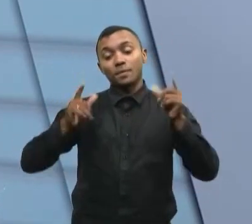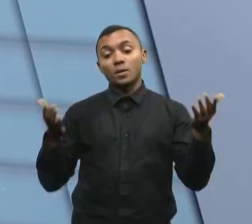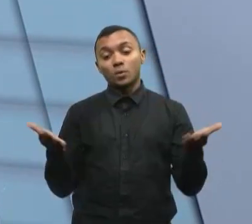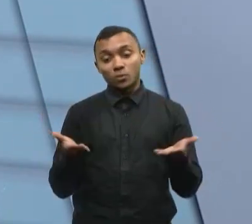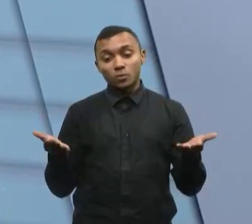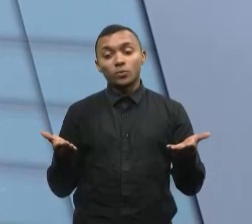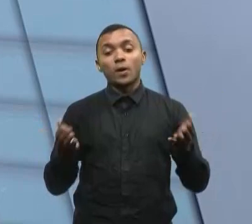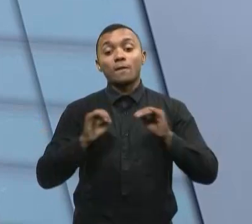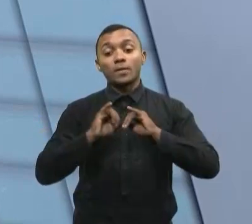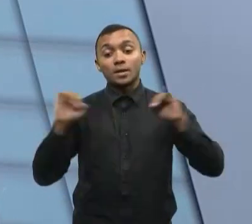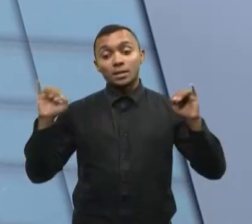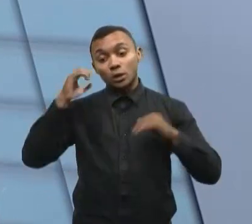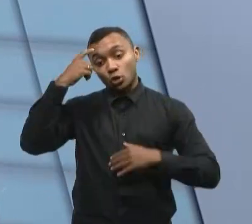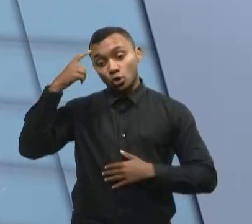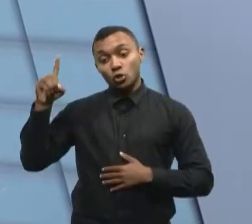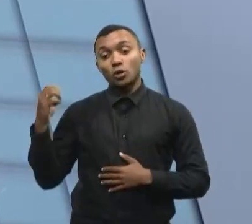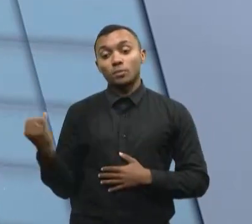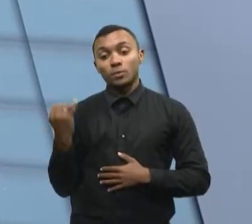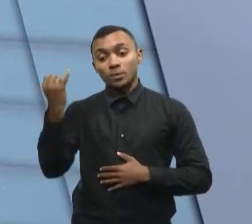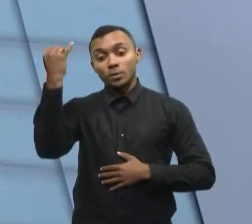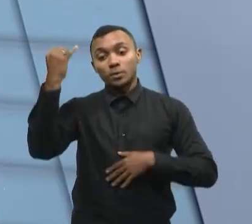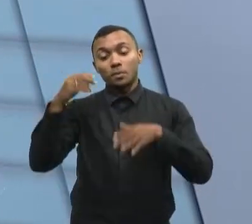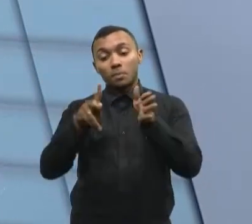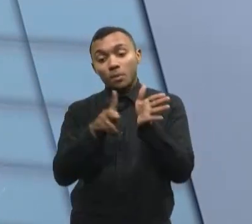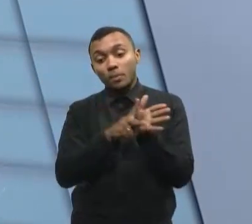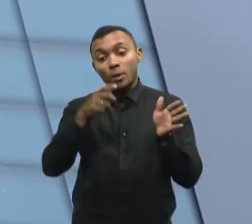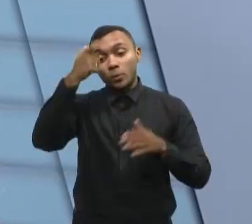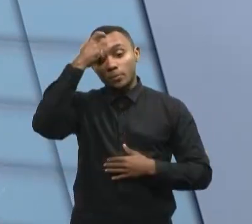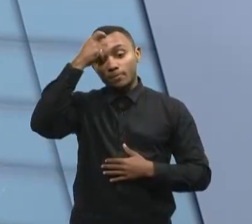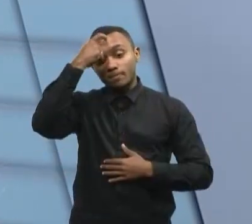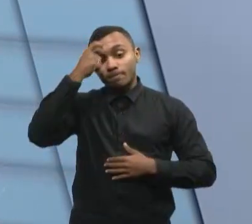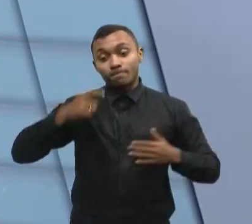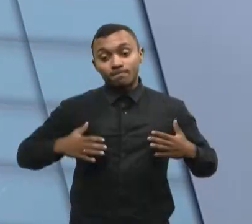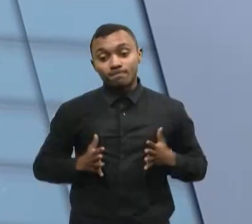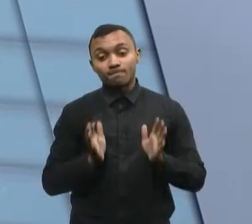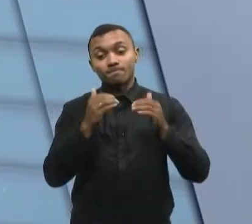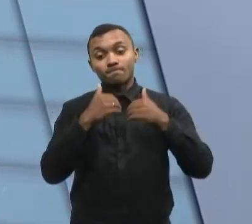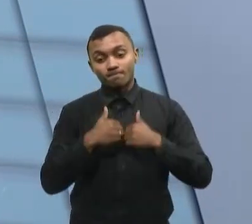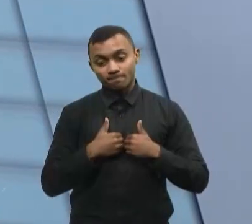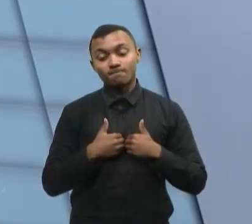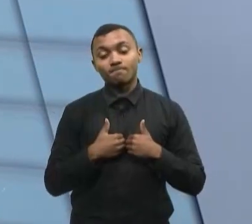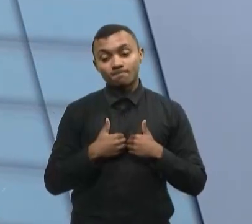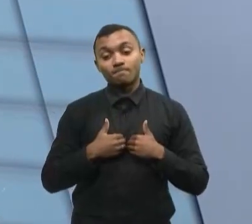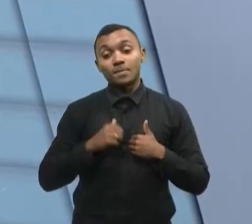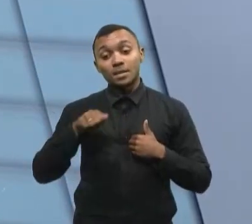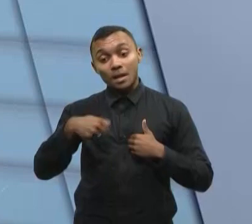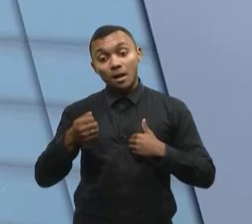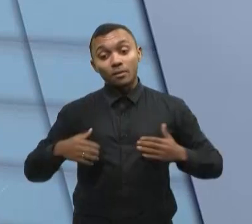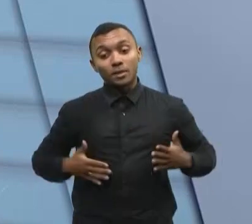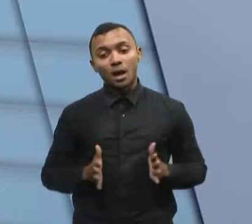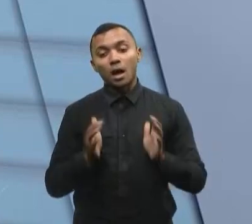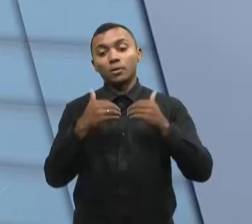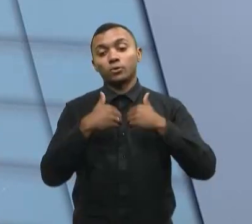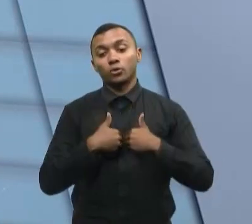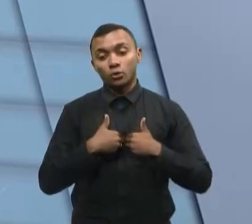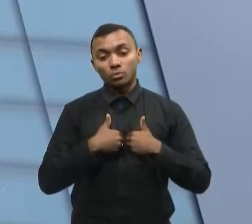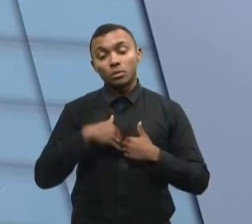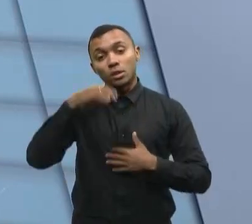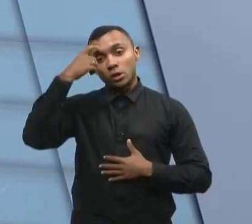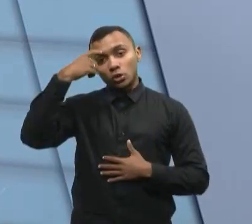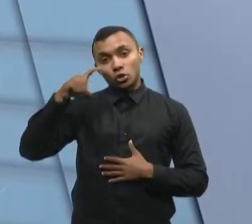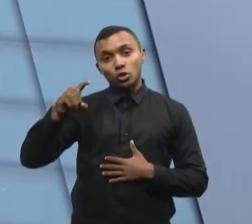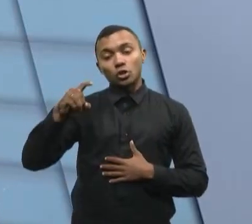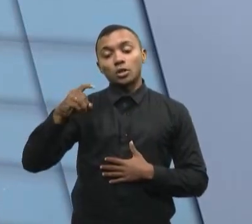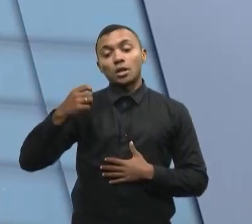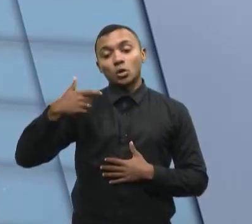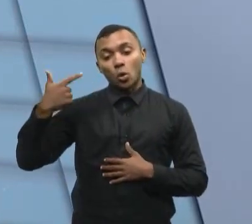muito importante de conscientização do autismo, o transtorno do espectro autista. No dia 2 de